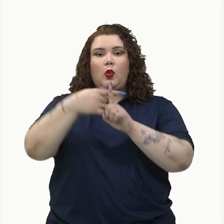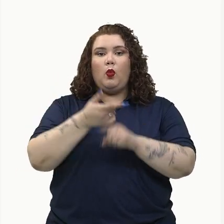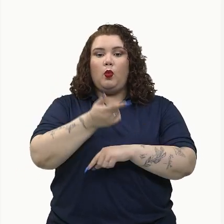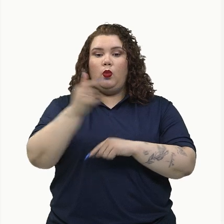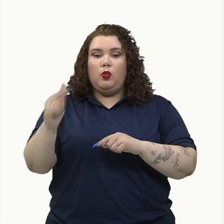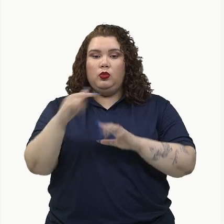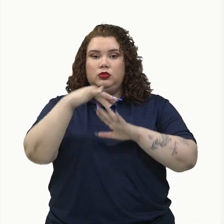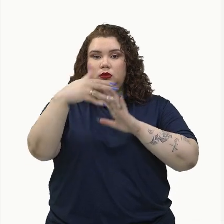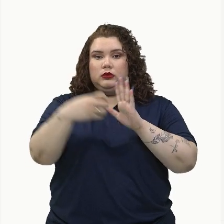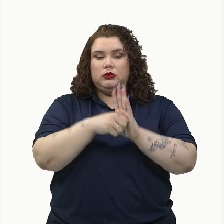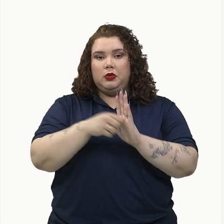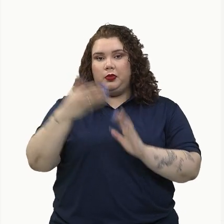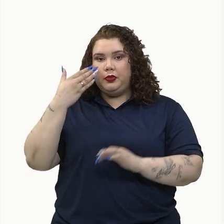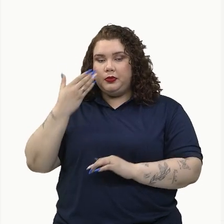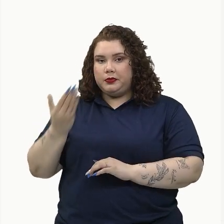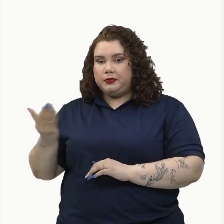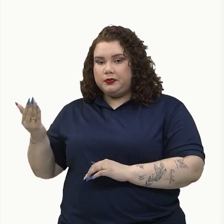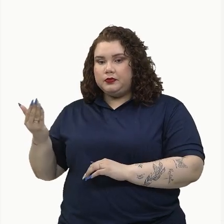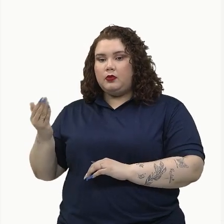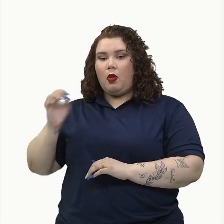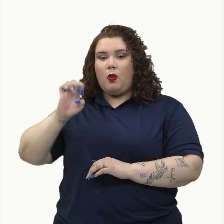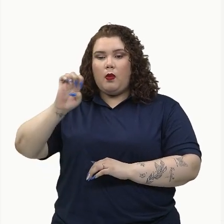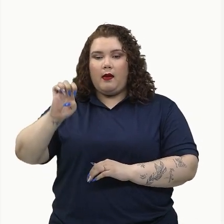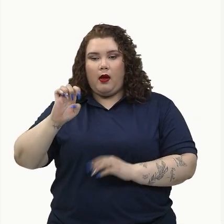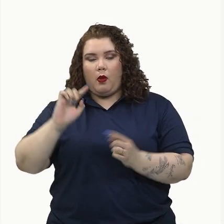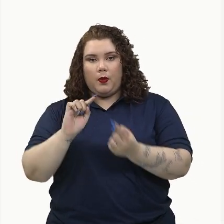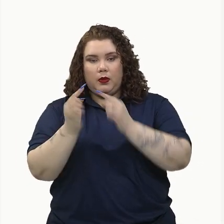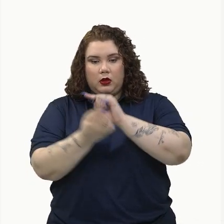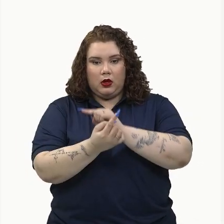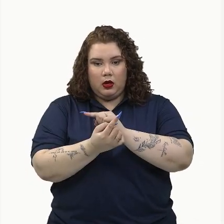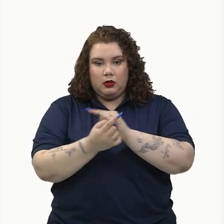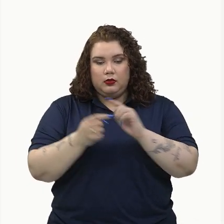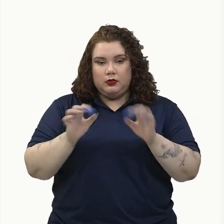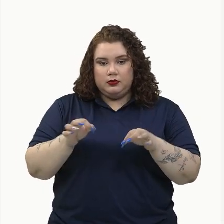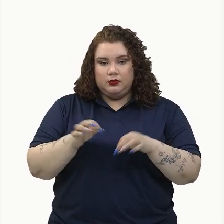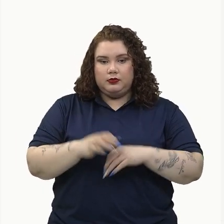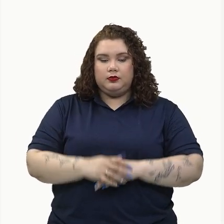epsilon. E tenho uma corrente elétrica I.